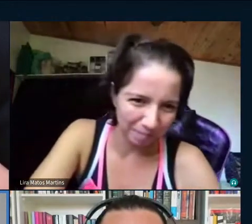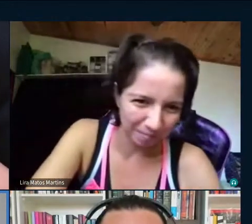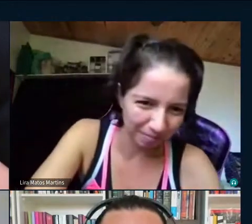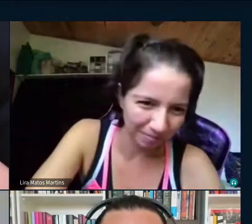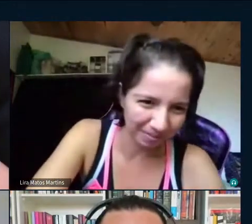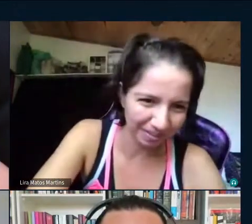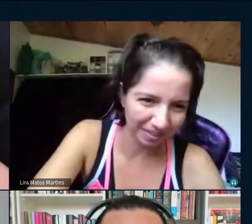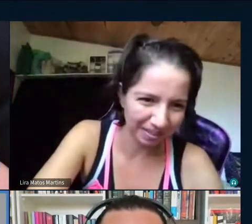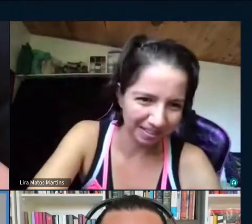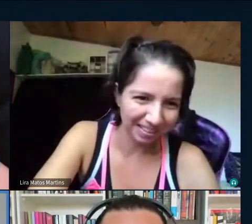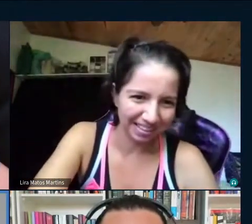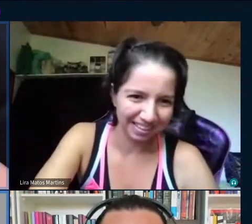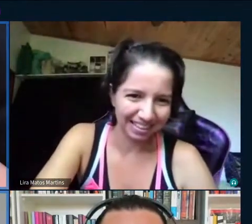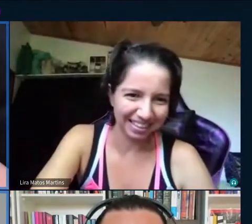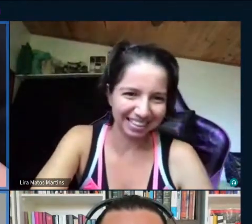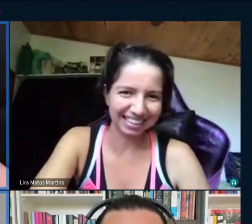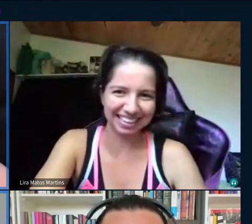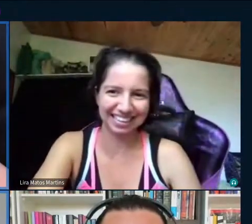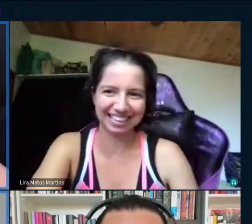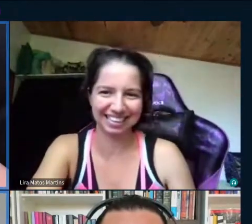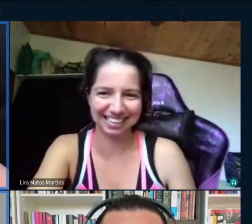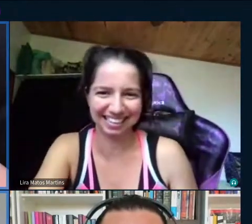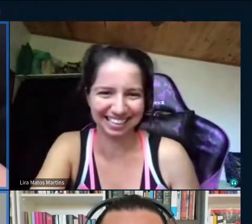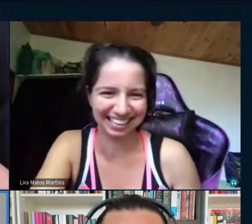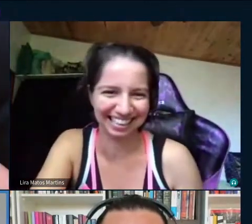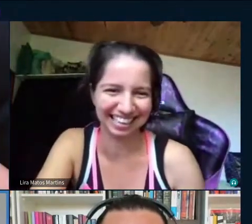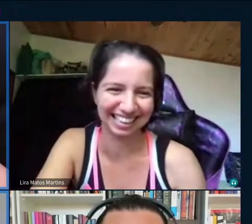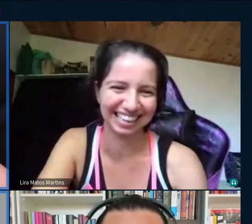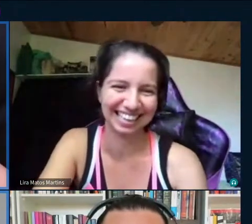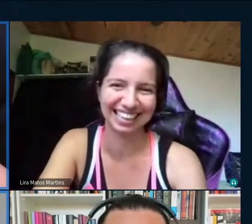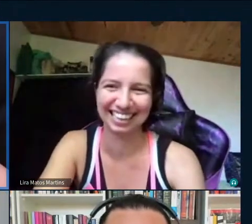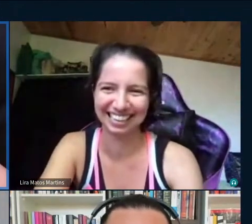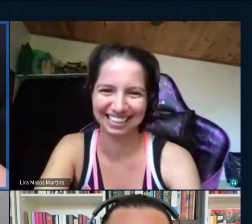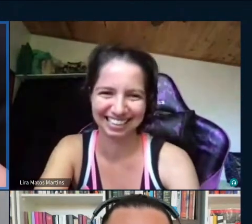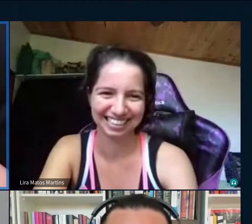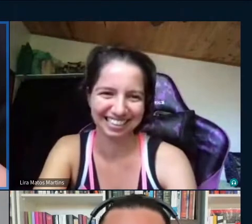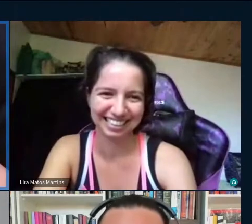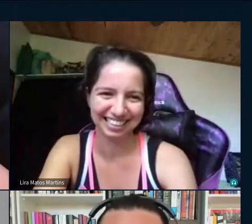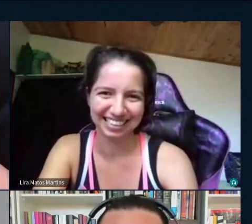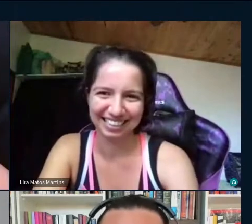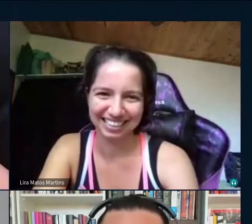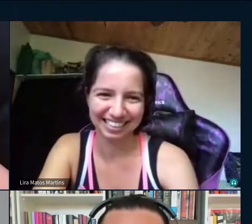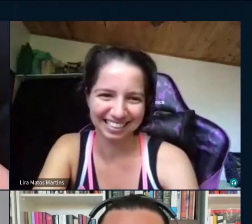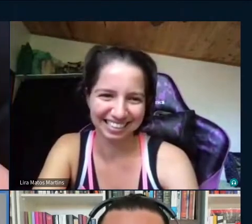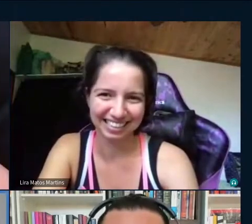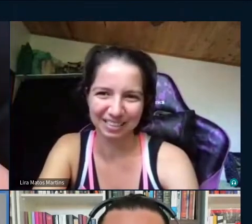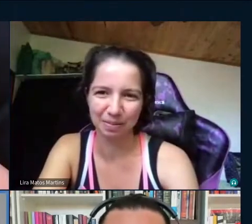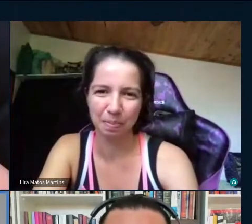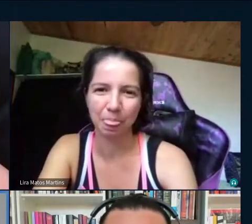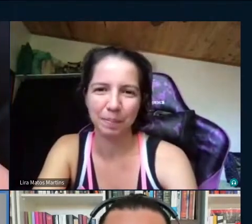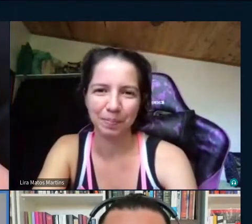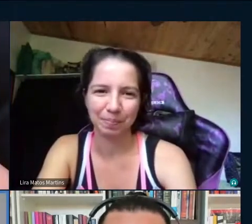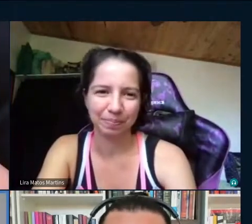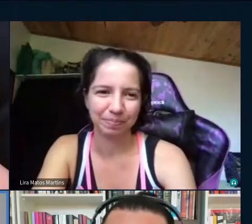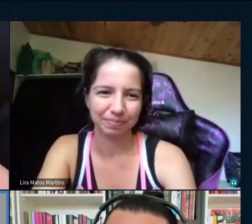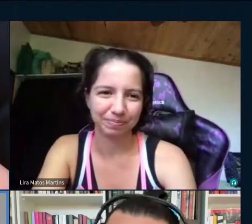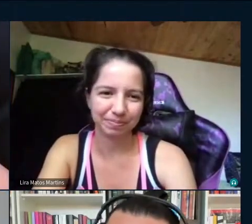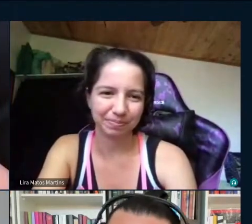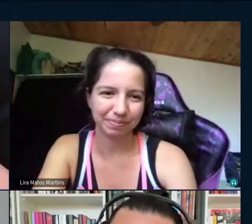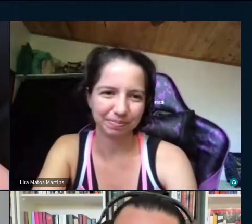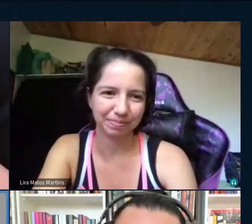aqui. Metade? Da metade já ou ainda não? Deu metade? Deu metade, 5, né? Quase metade.